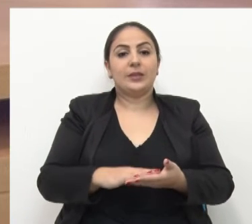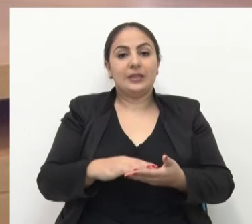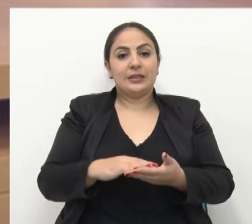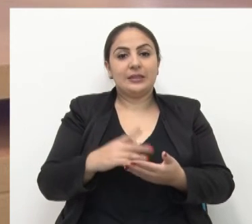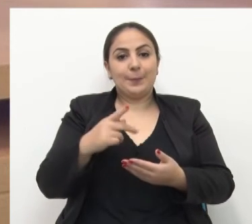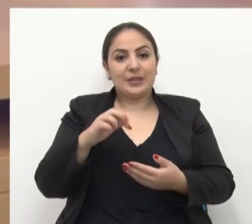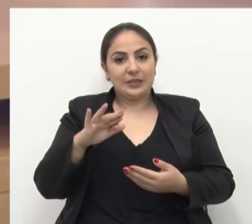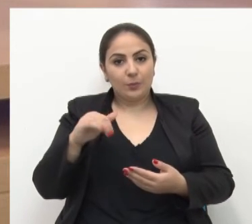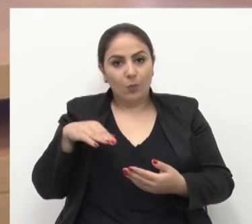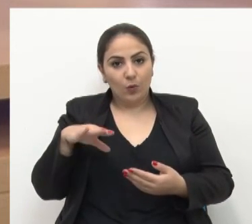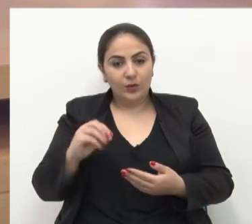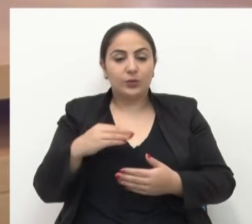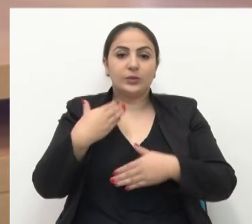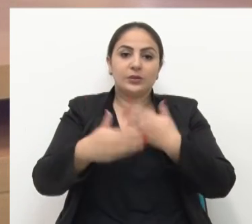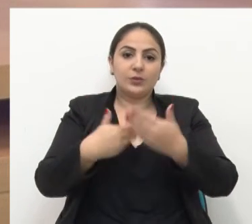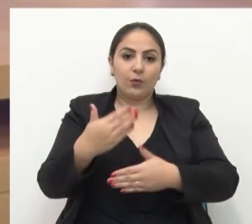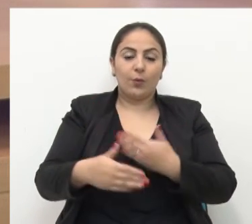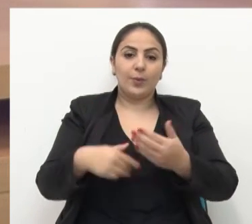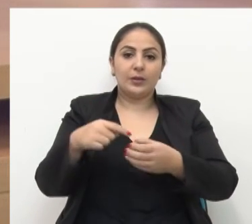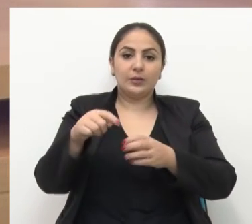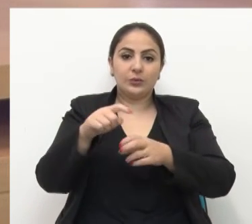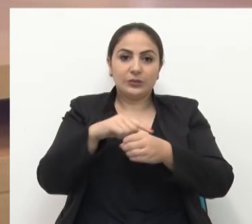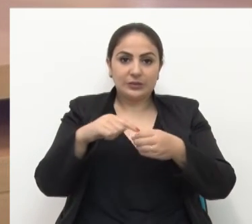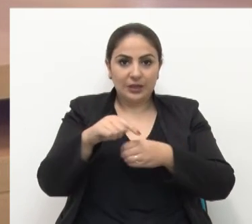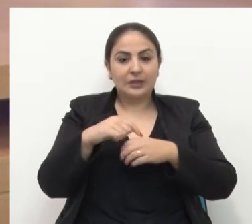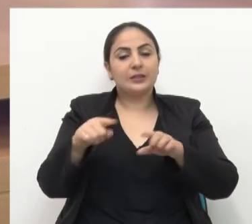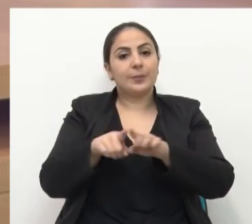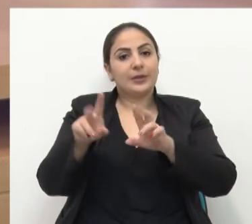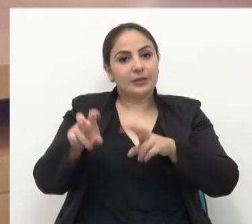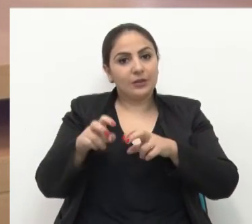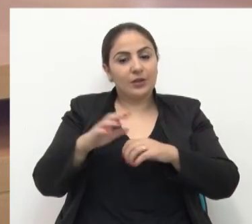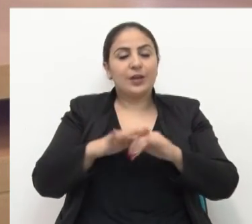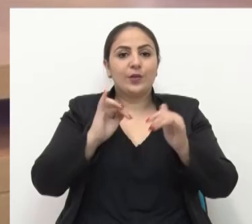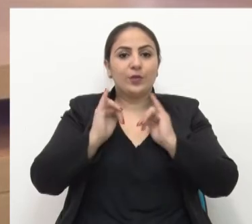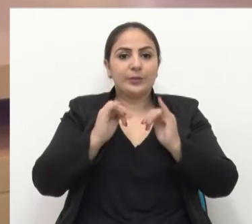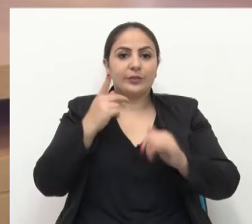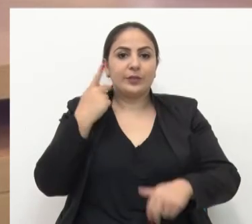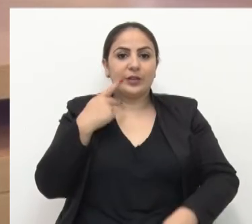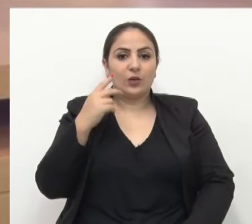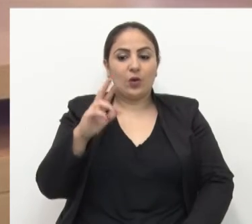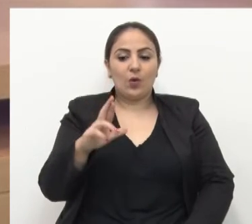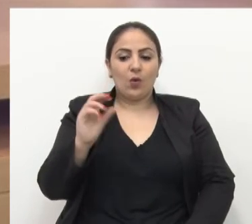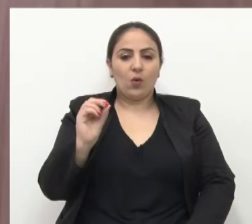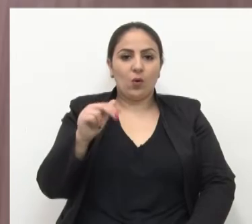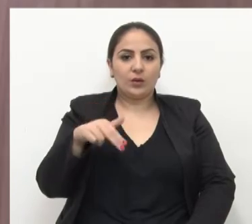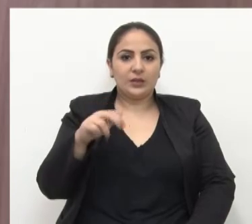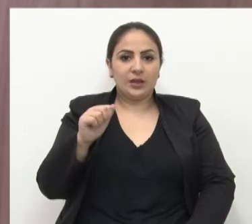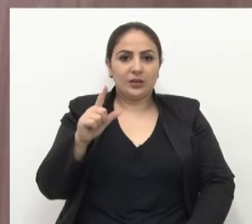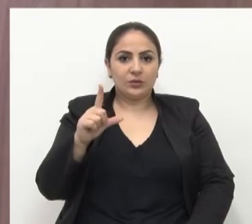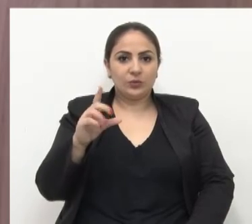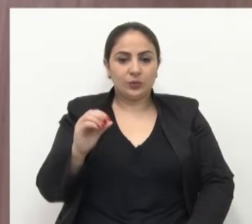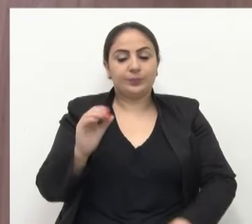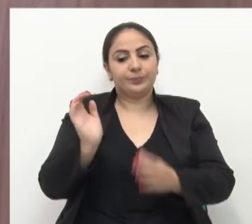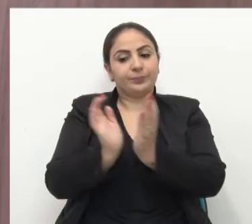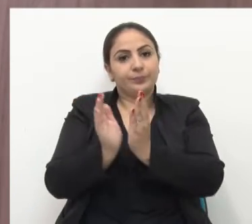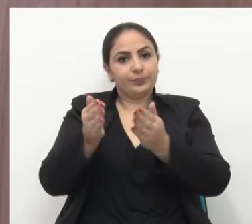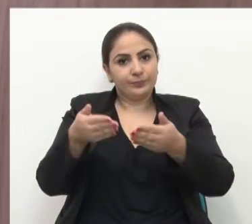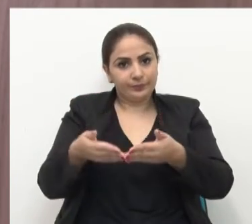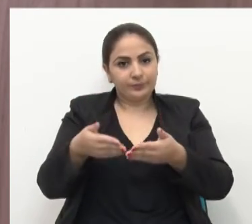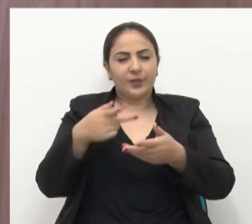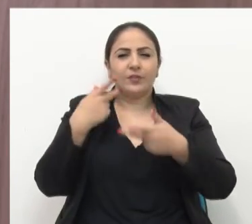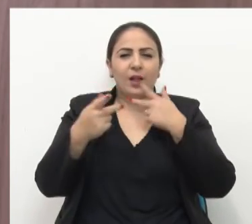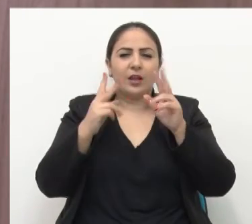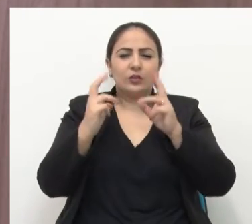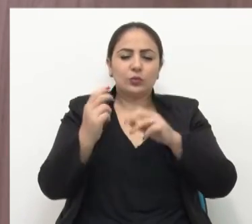desenvolvimento urbano e do interior as informações com o vereador ronaldo rosa a nossa comissão é que trata